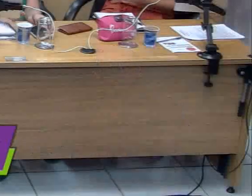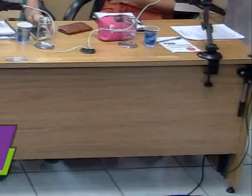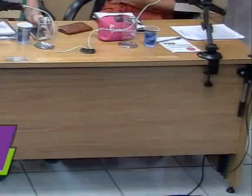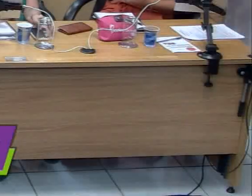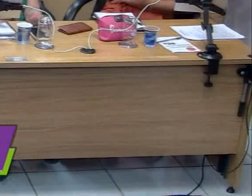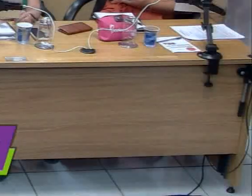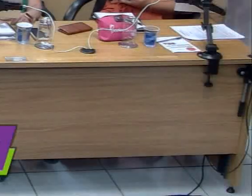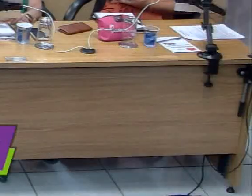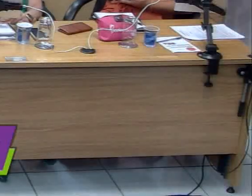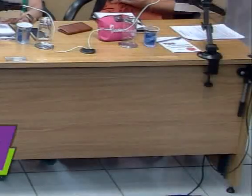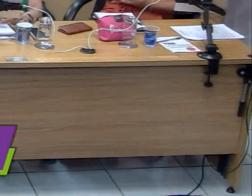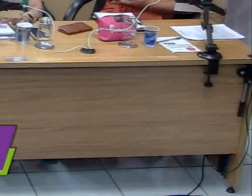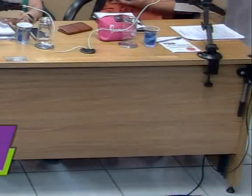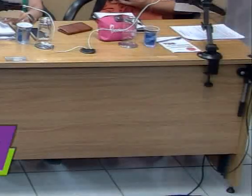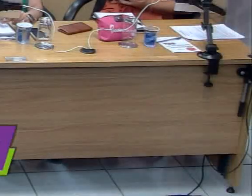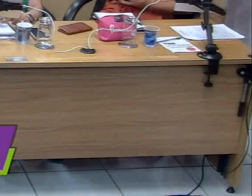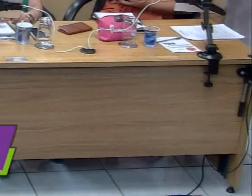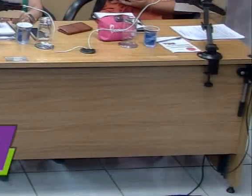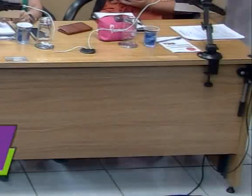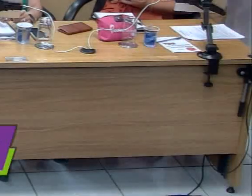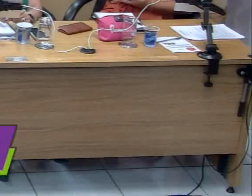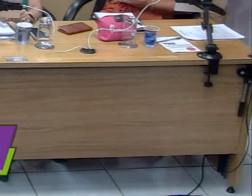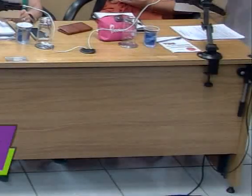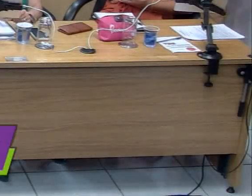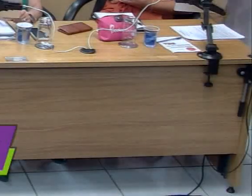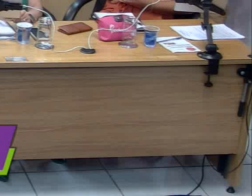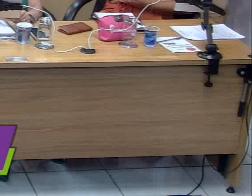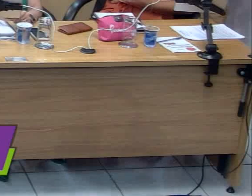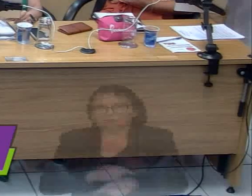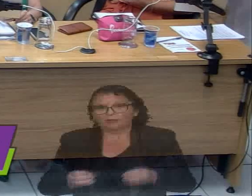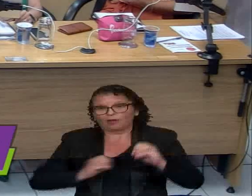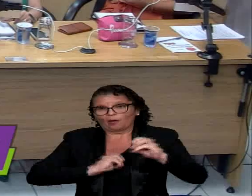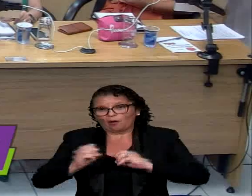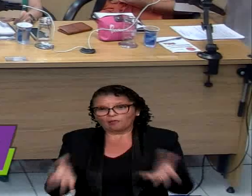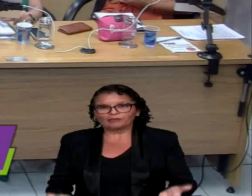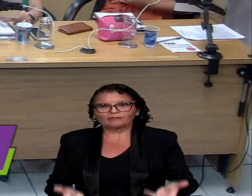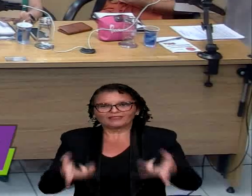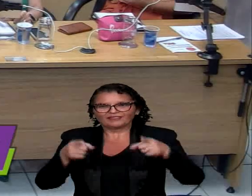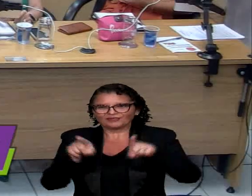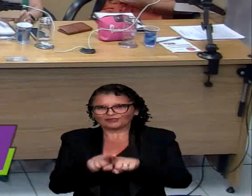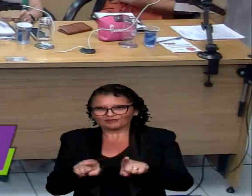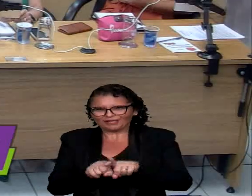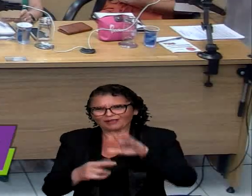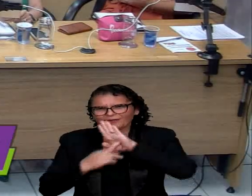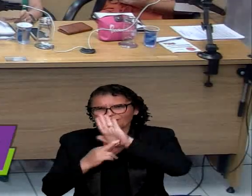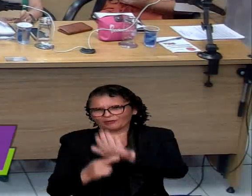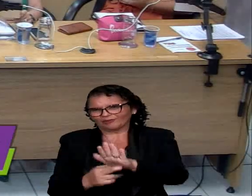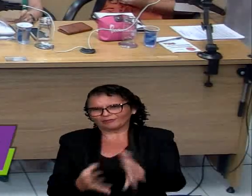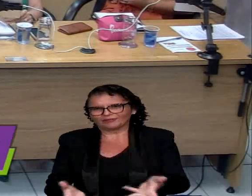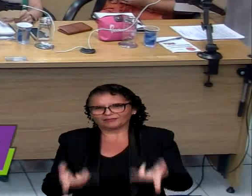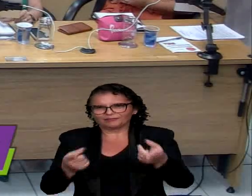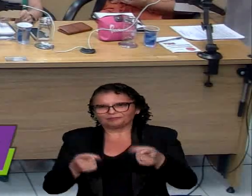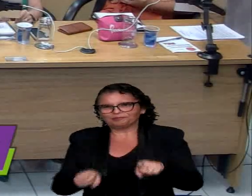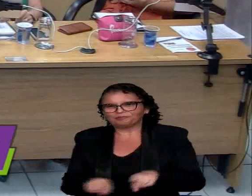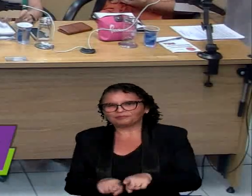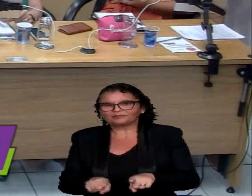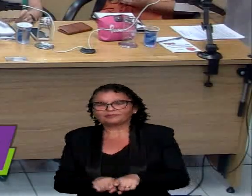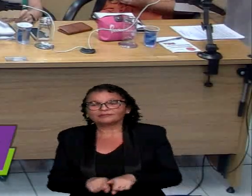que tem uma obra de infraestrutura maravilhosa ela já tá dando um resultado maravilhoso e ela não tá